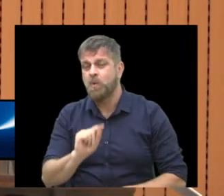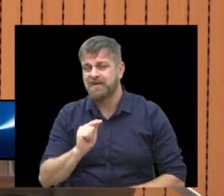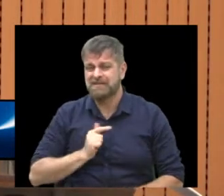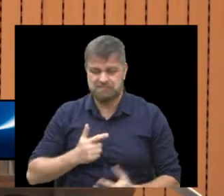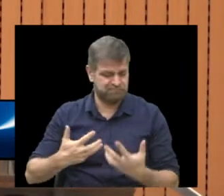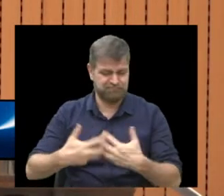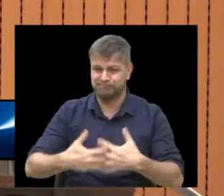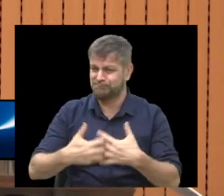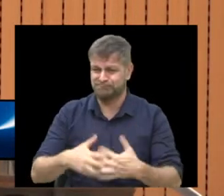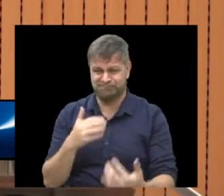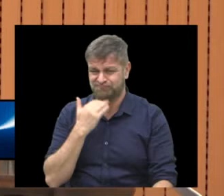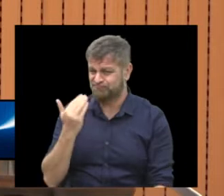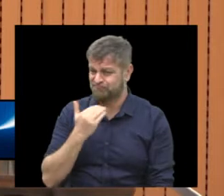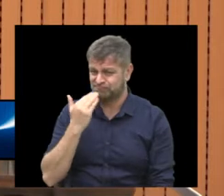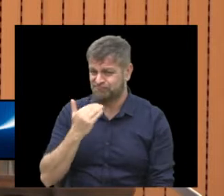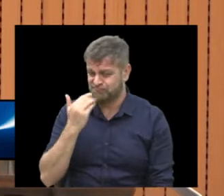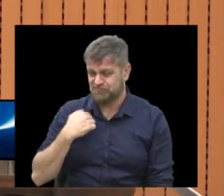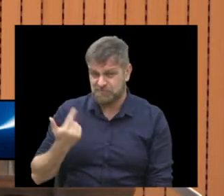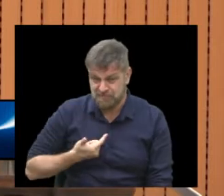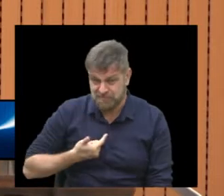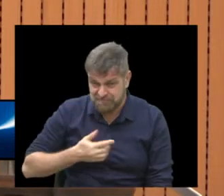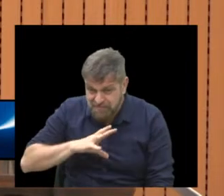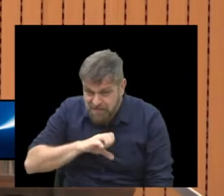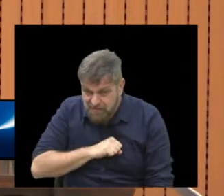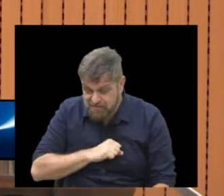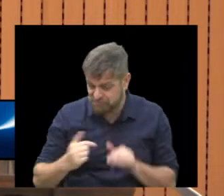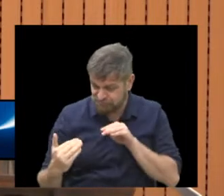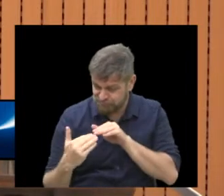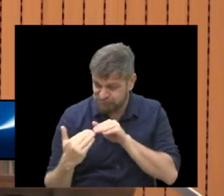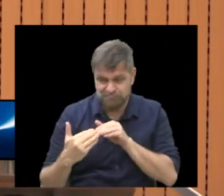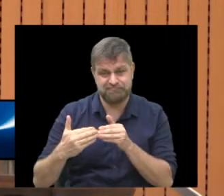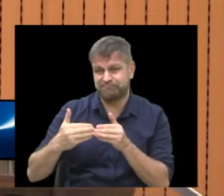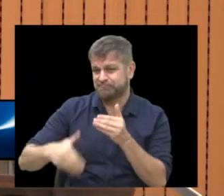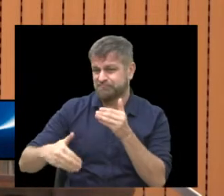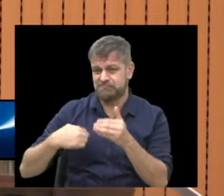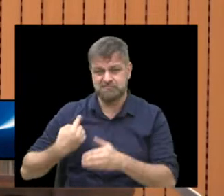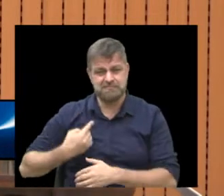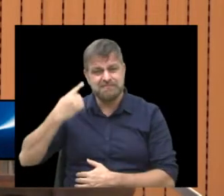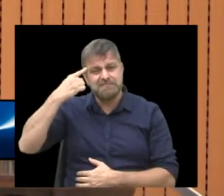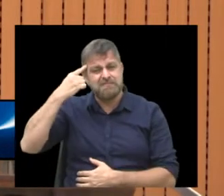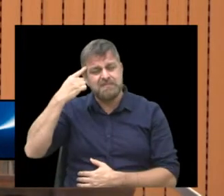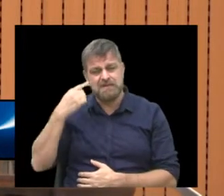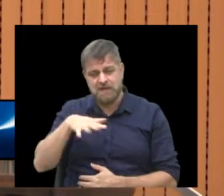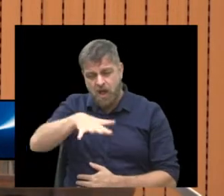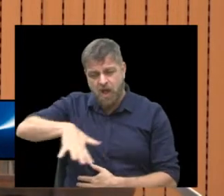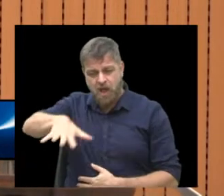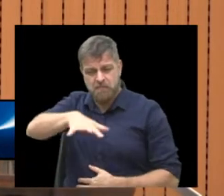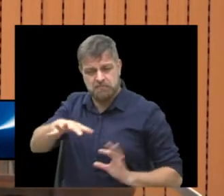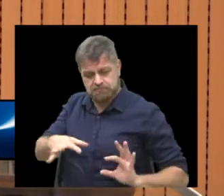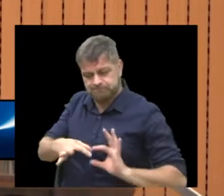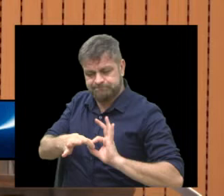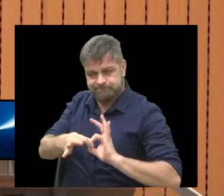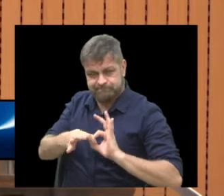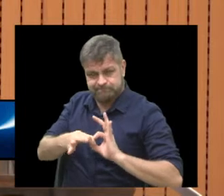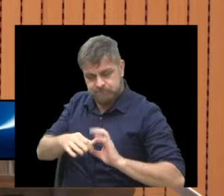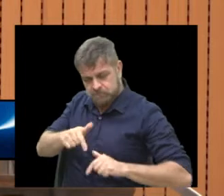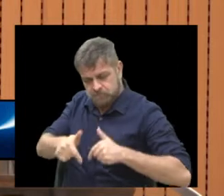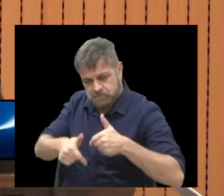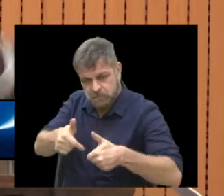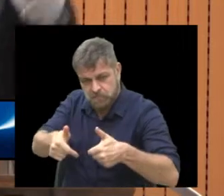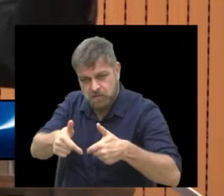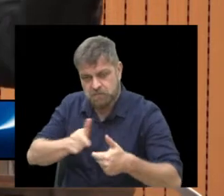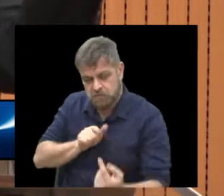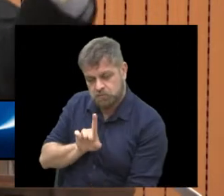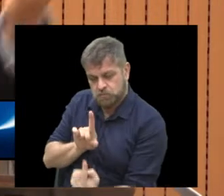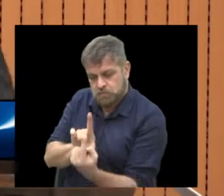funcione do jeito como a gente gostaria, né, que é realmente a gente pensar uma clínica integrada, ampla, com um